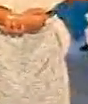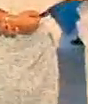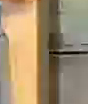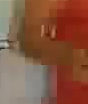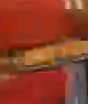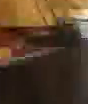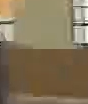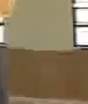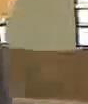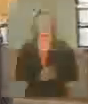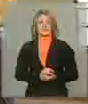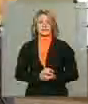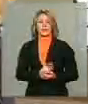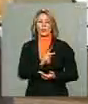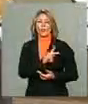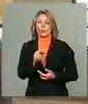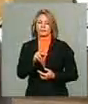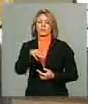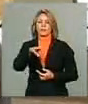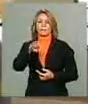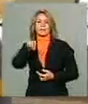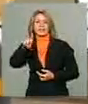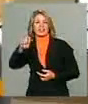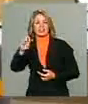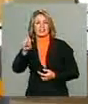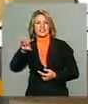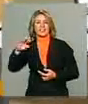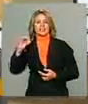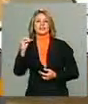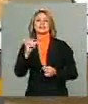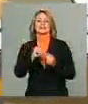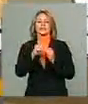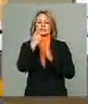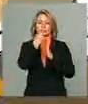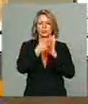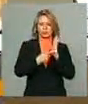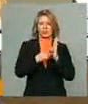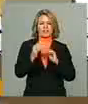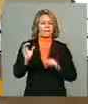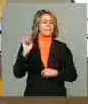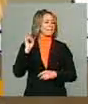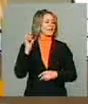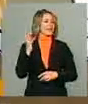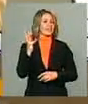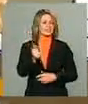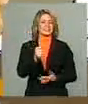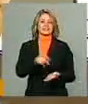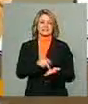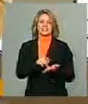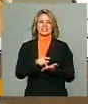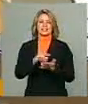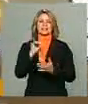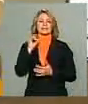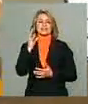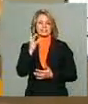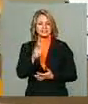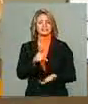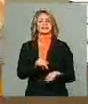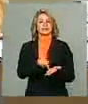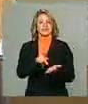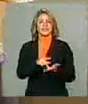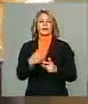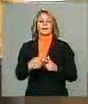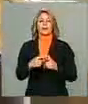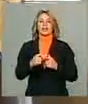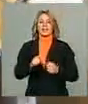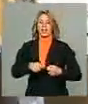intensa o professor Medeiros que fez esse projeto maravilhoso viu esse projeto maravilhoso porque